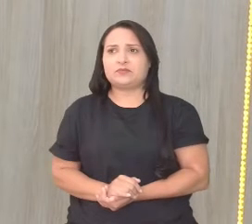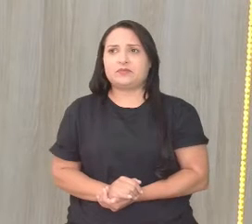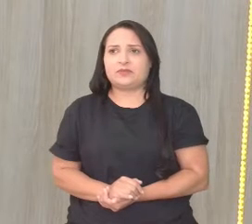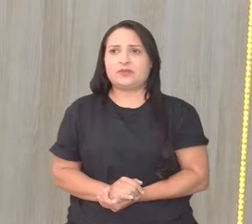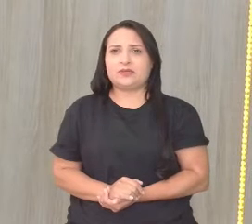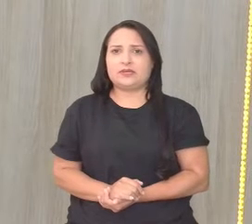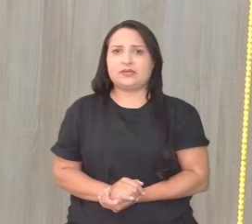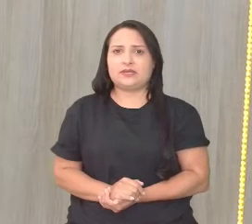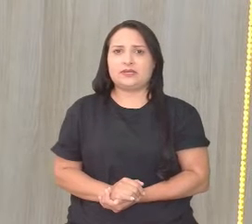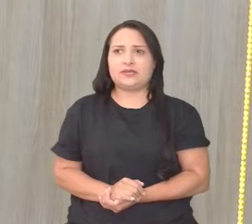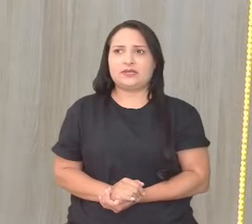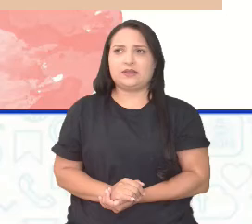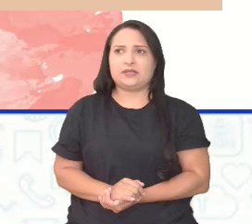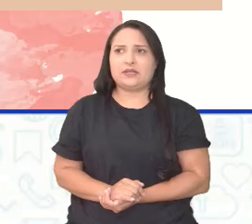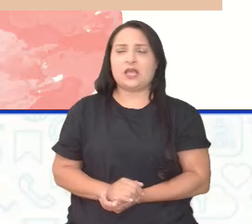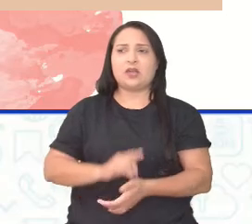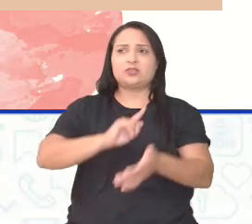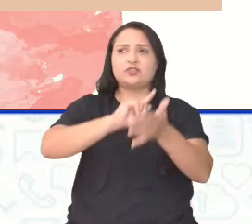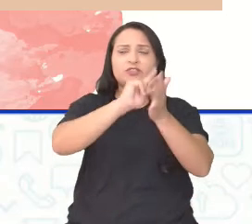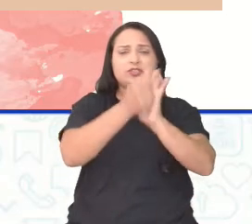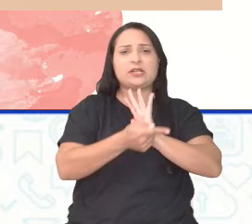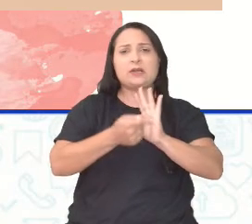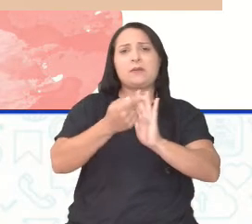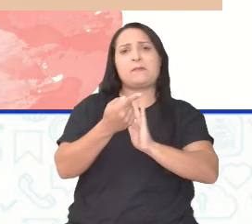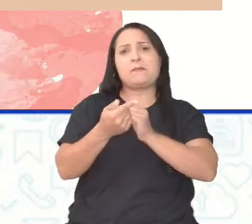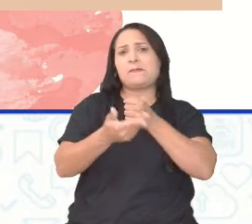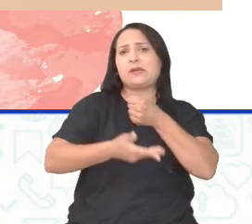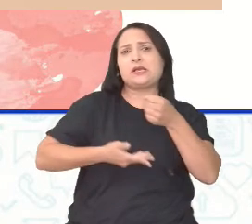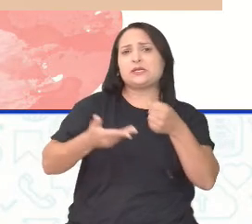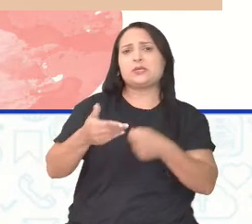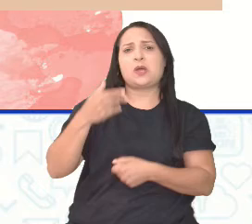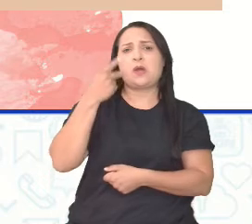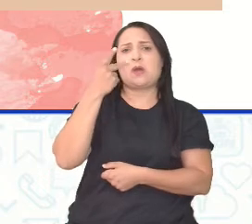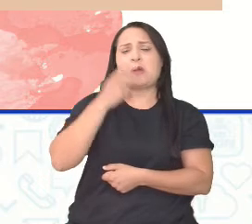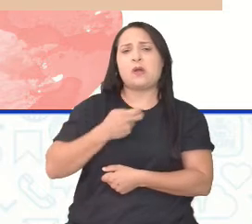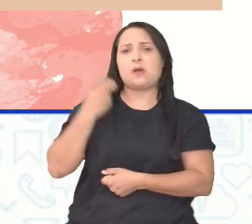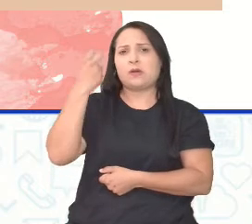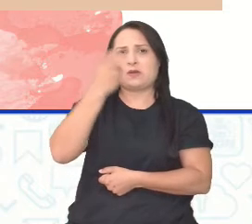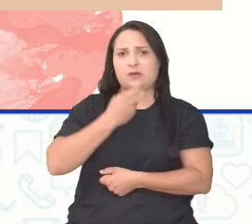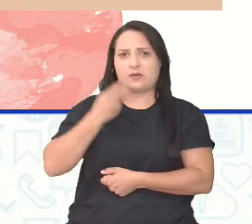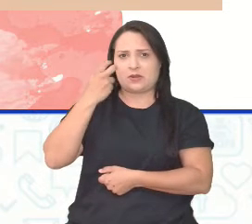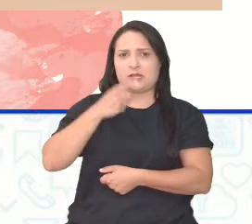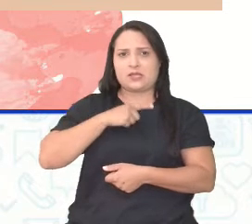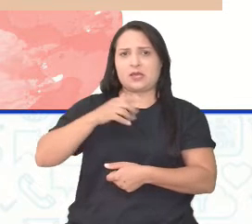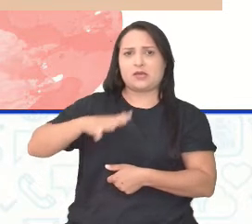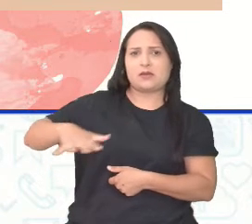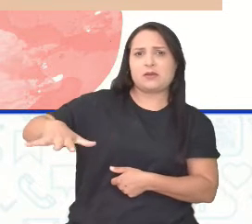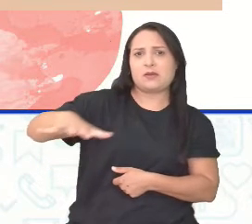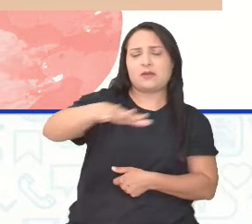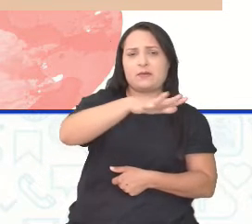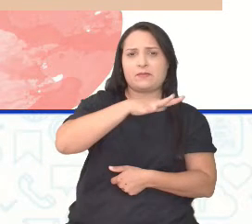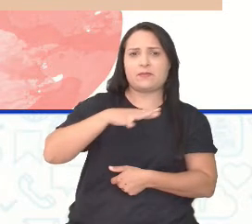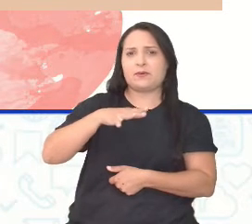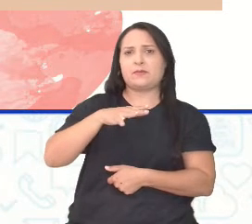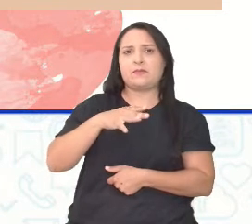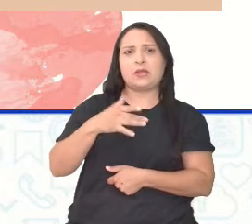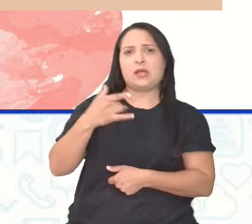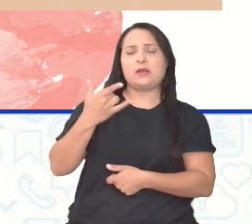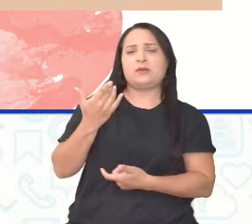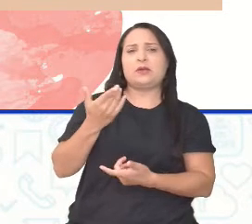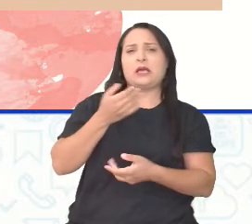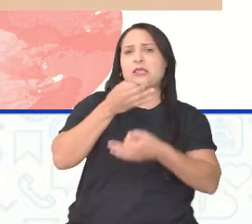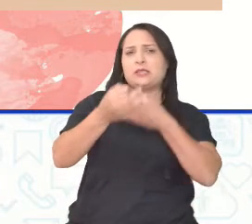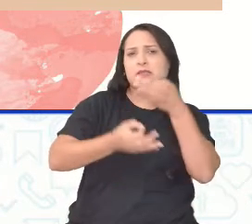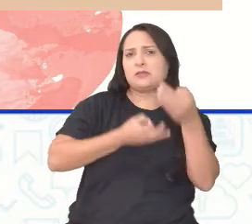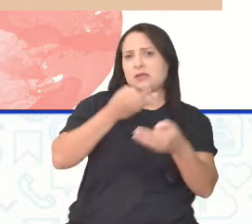Bota alta aí para eu ler. É um gênero basicamente oral que expõe para o público o ponto de vista do entrevistado. Por ser oral,